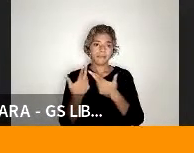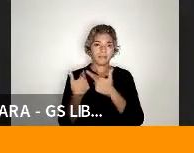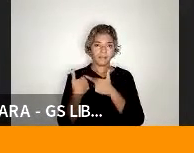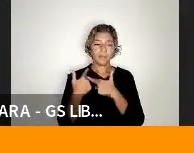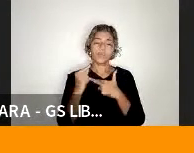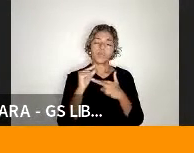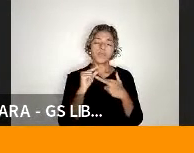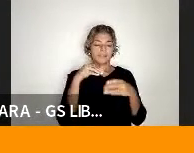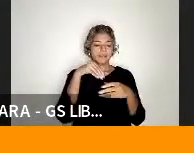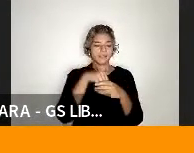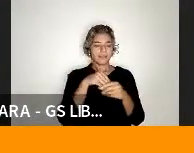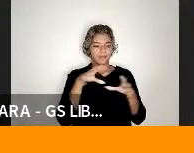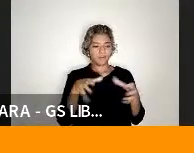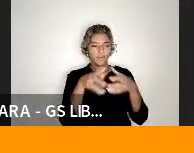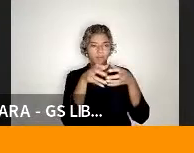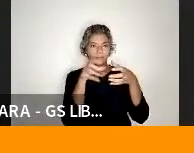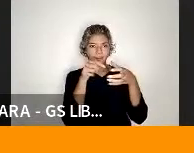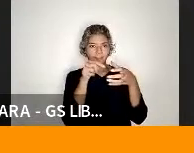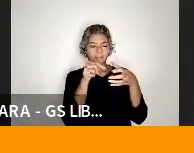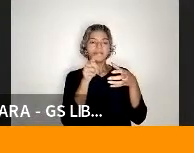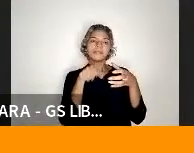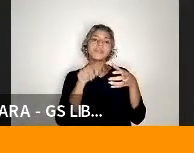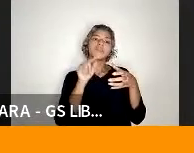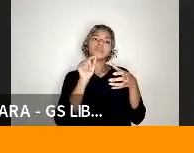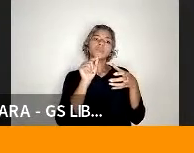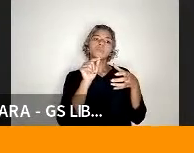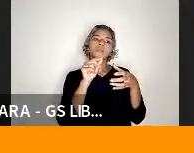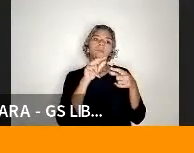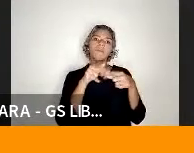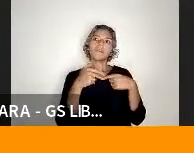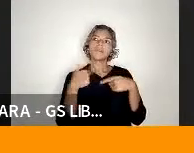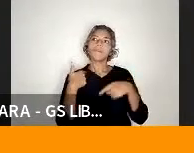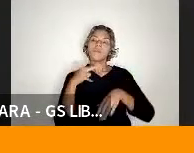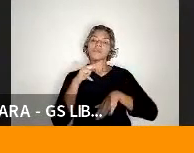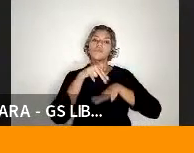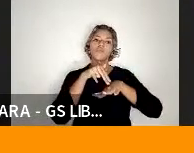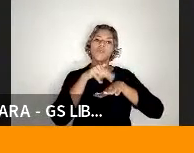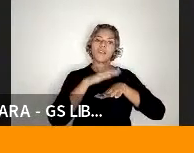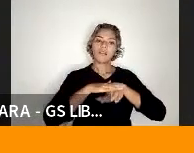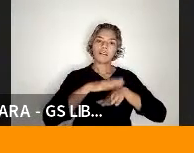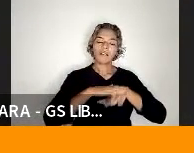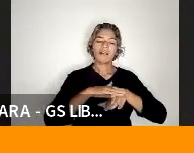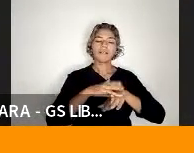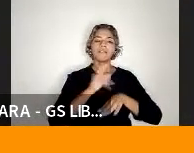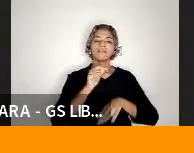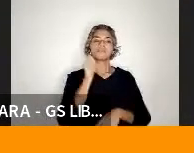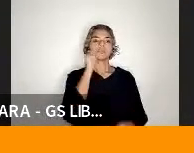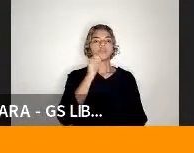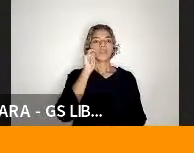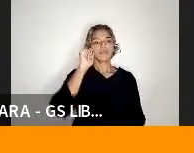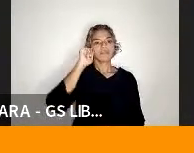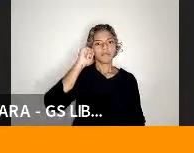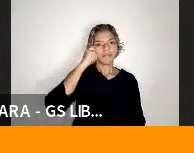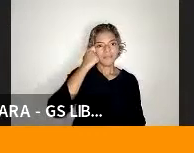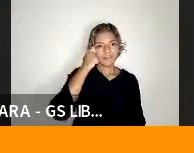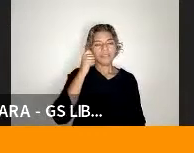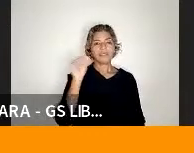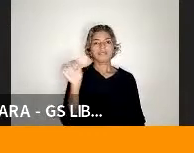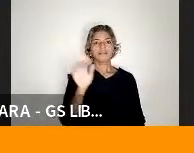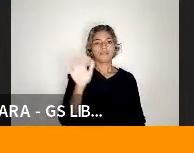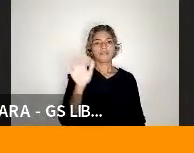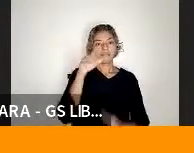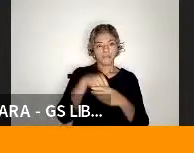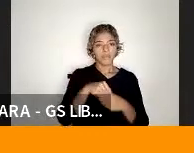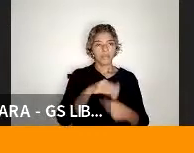vem muito também associada a esse meu lugar, né, de mulher, mulher negra, de origem periférica, né, eu sou uma mulher da Baixada